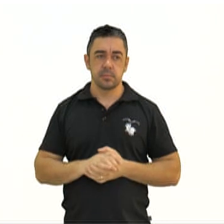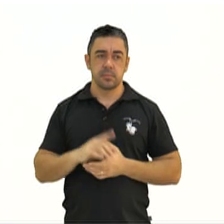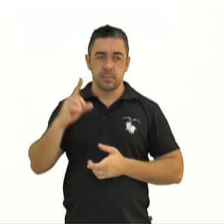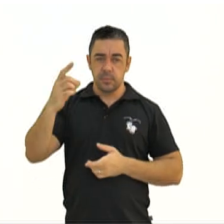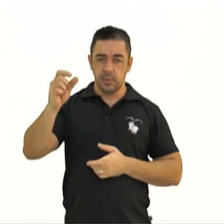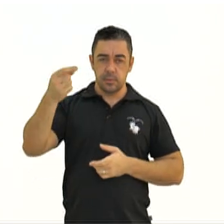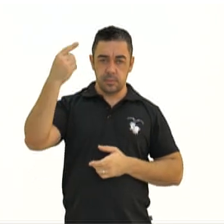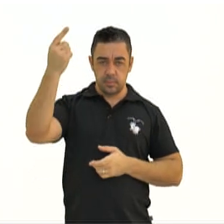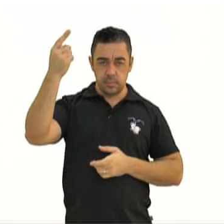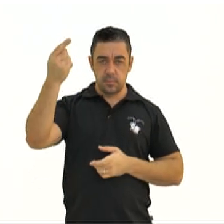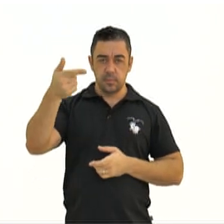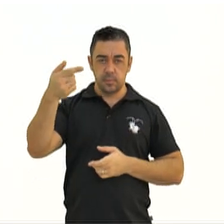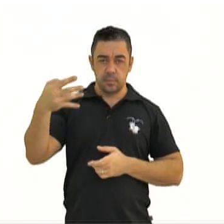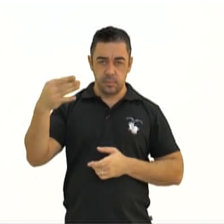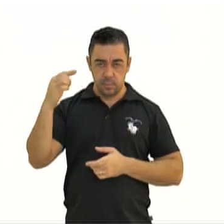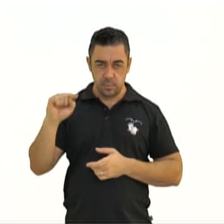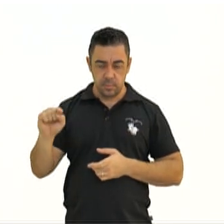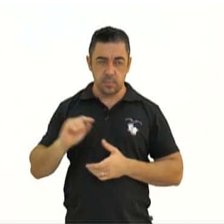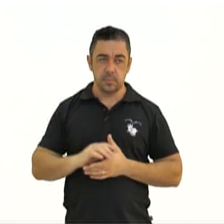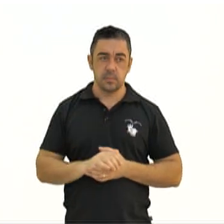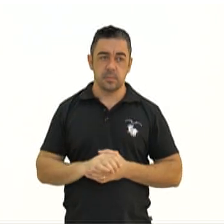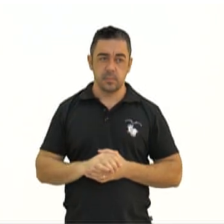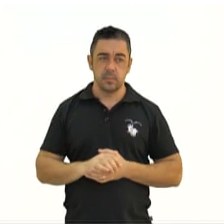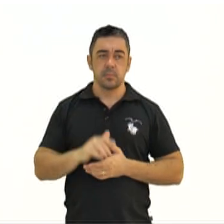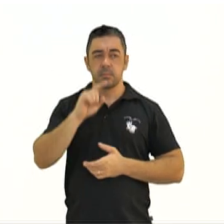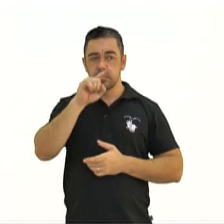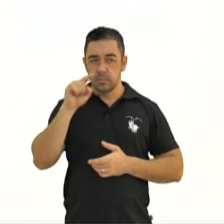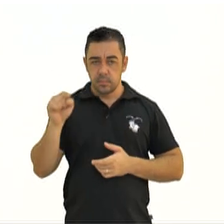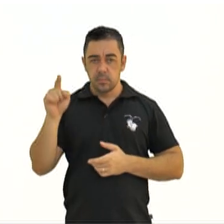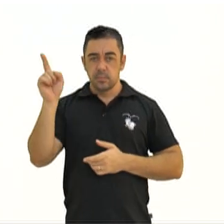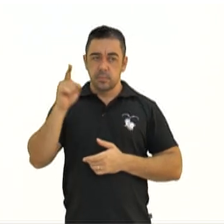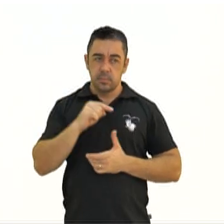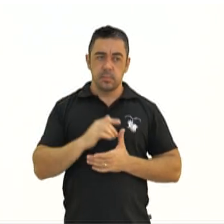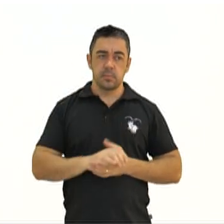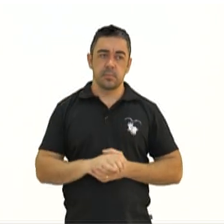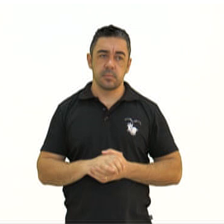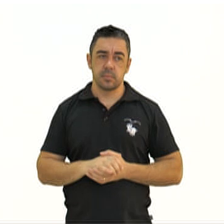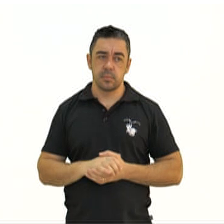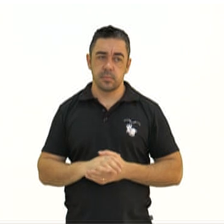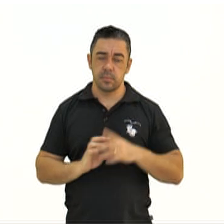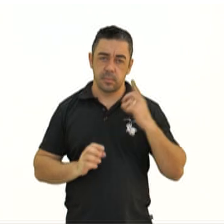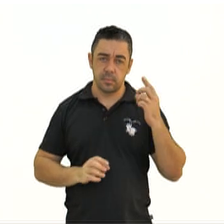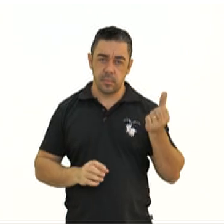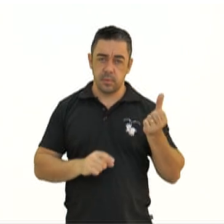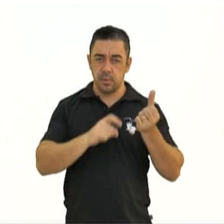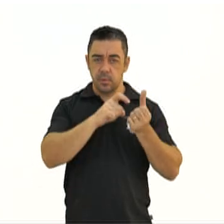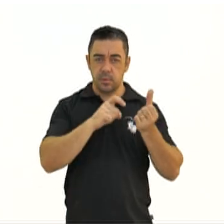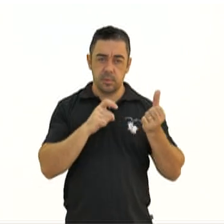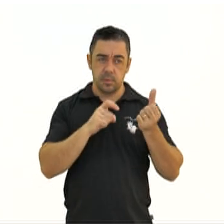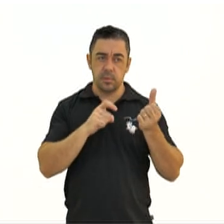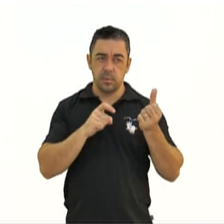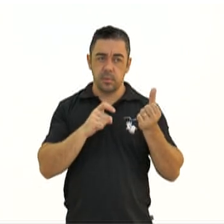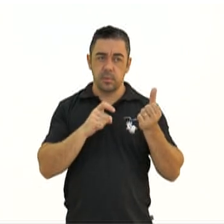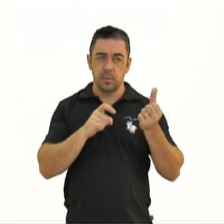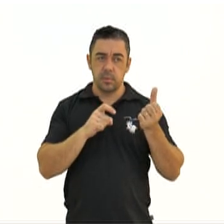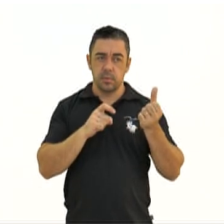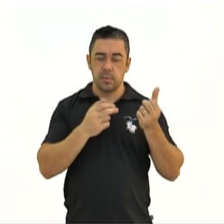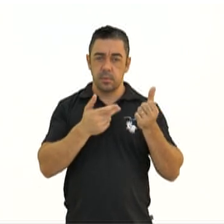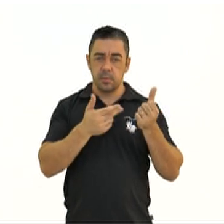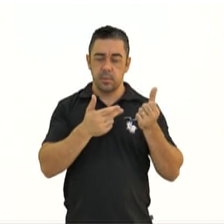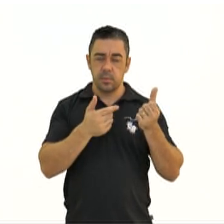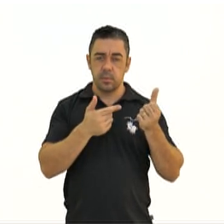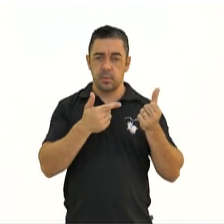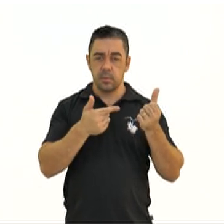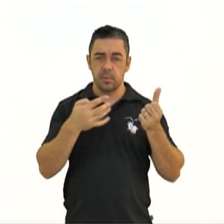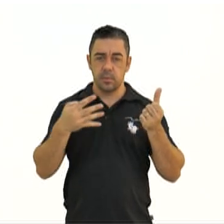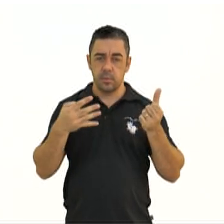pra cima, 24 veio pra baixo. E resolve multiplicando em x, ó. 16 vezes x, 16x.